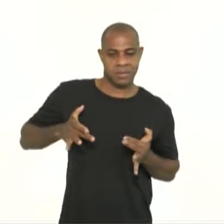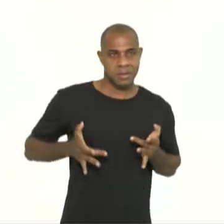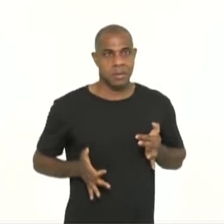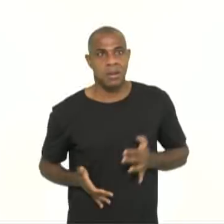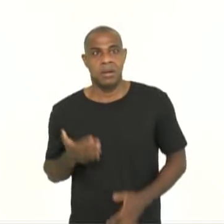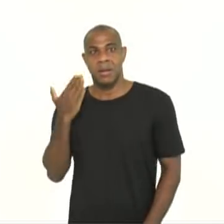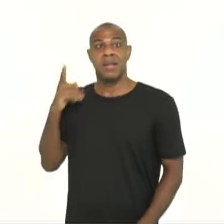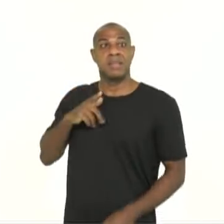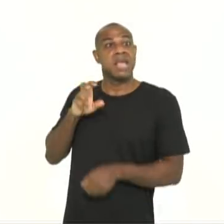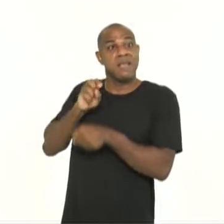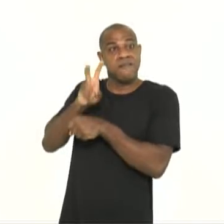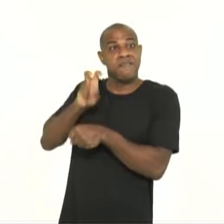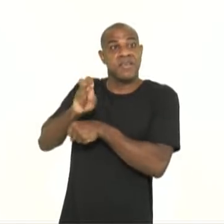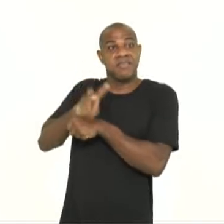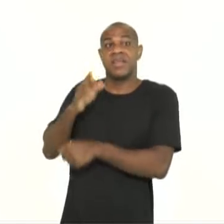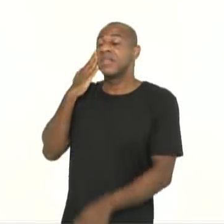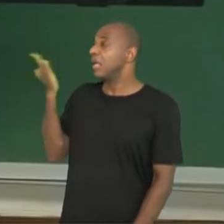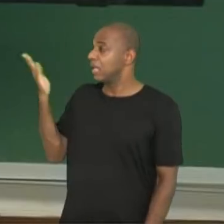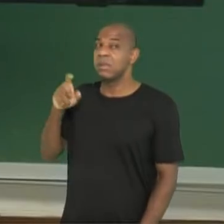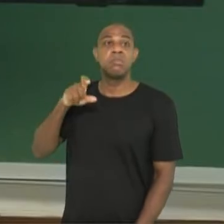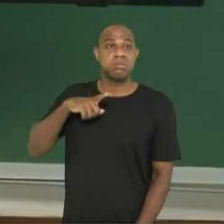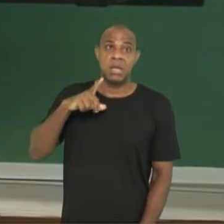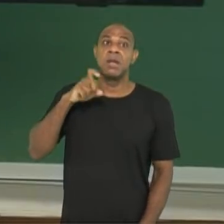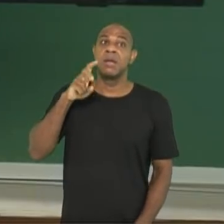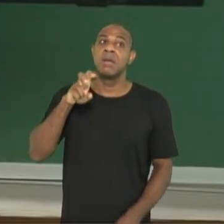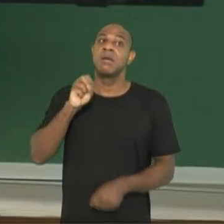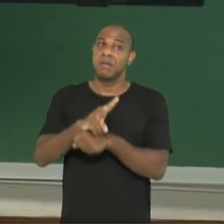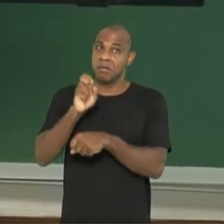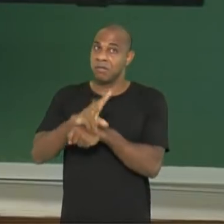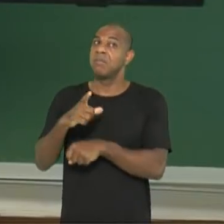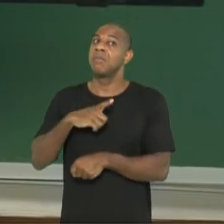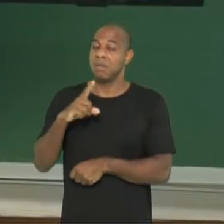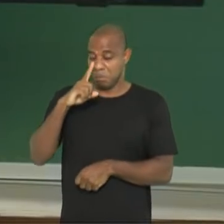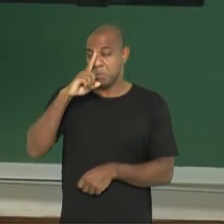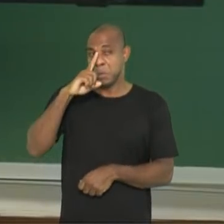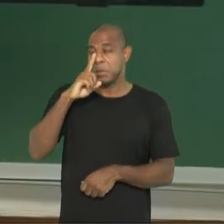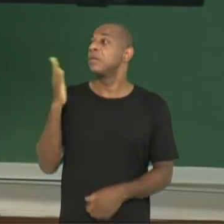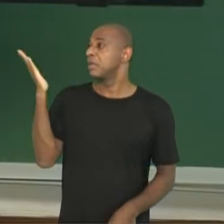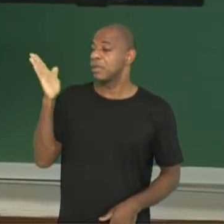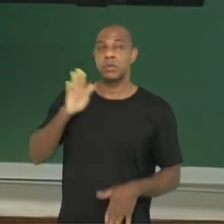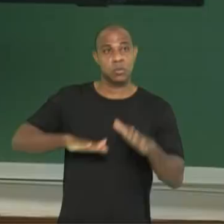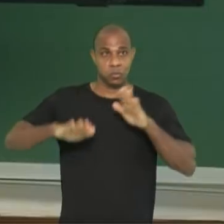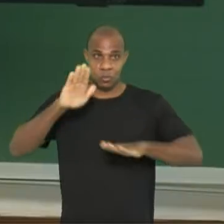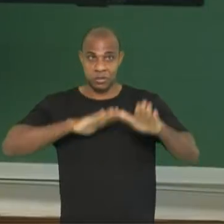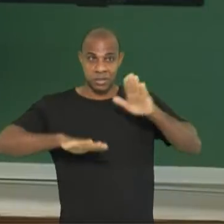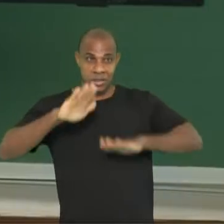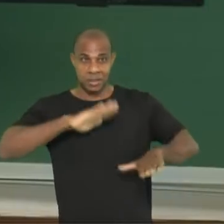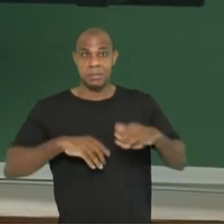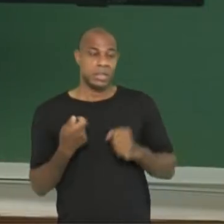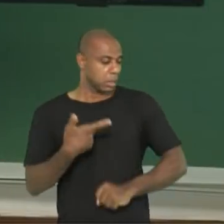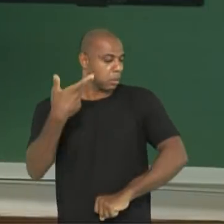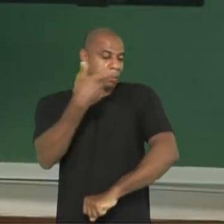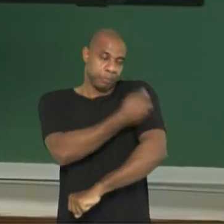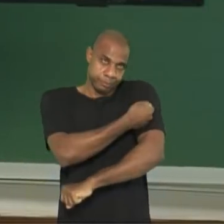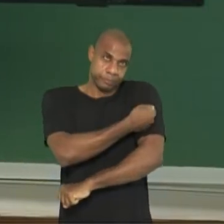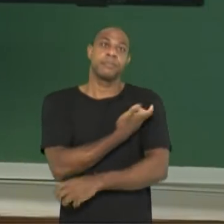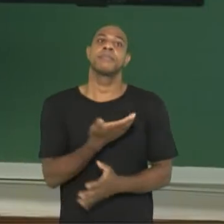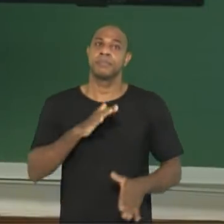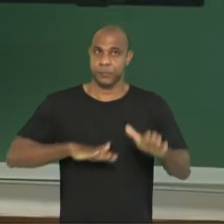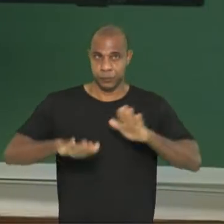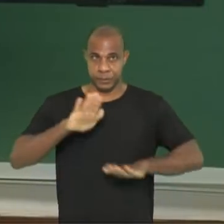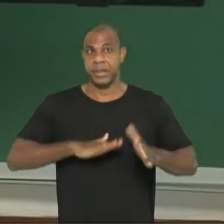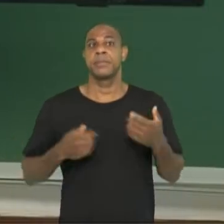esse veneno e que é perigoso pra gente, que a gente não pode ficar brincando com isso, senão você precisa ir pro hospital, tomar algum tipo de medicamento para reverter essa